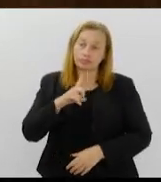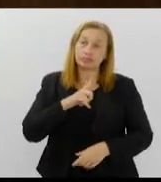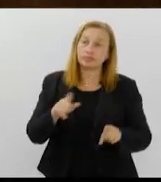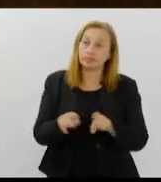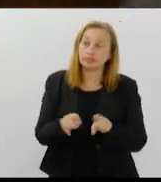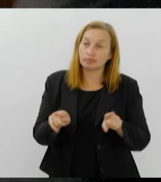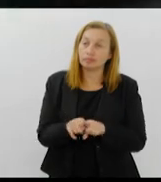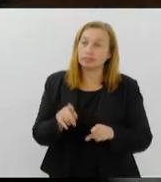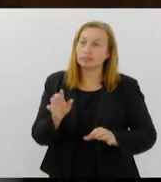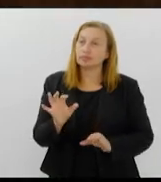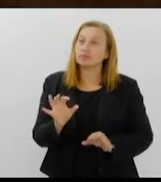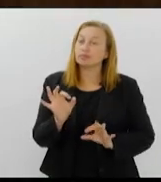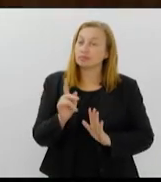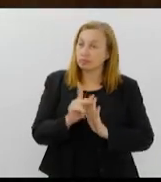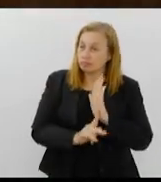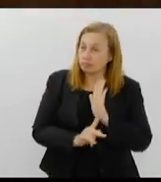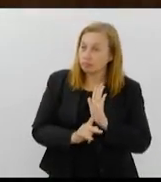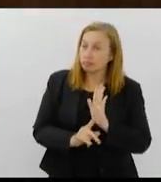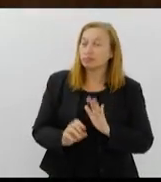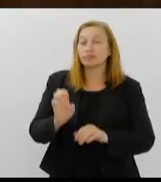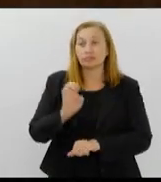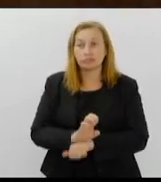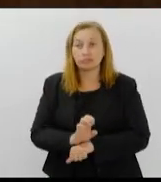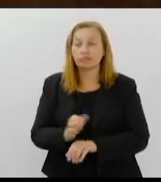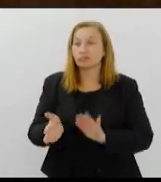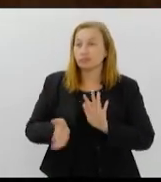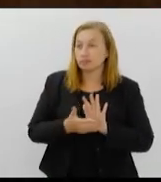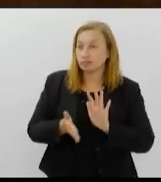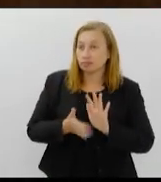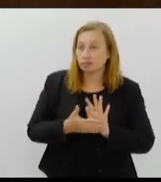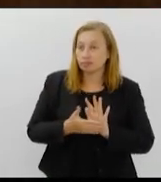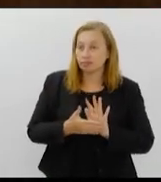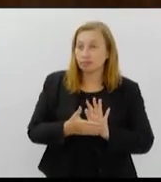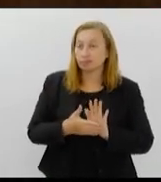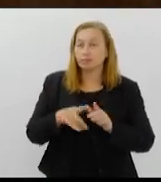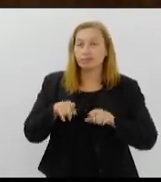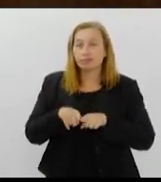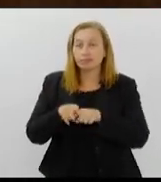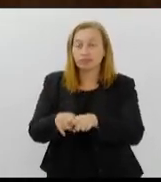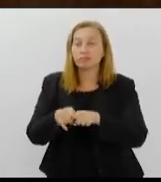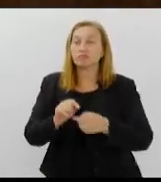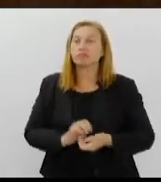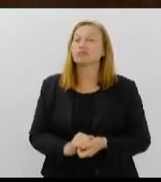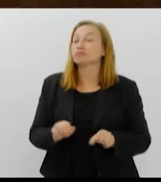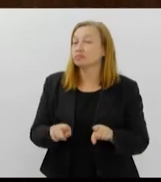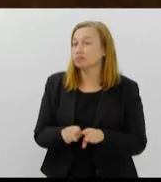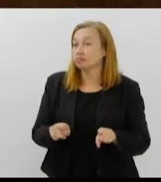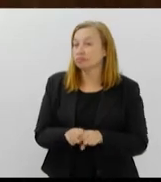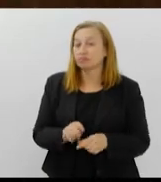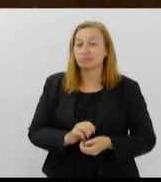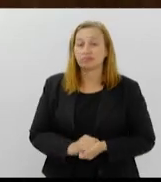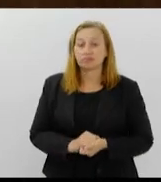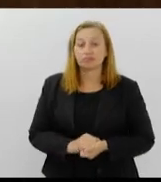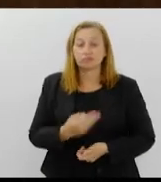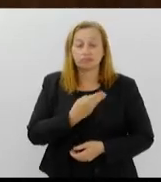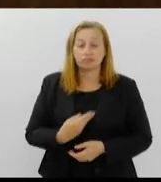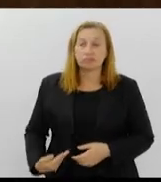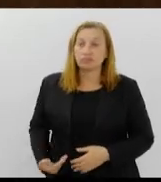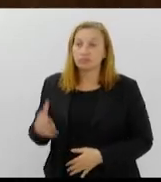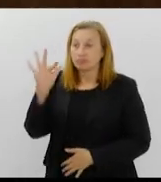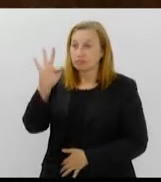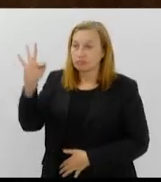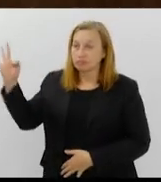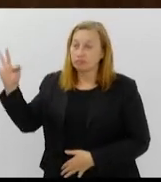também um projeto, né, a nível do Estado, proposto nessa linha. E também o governo